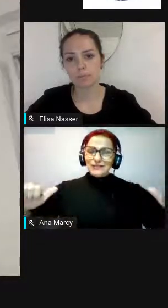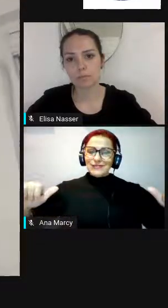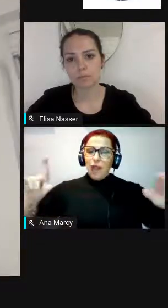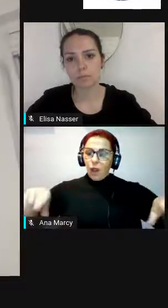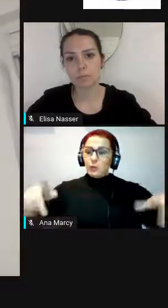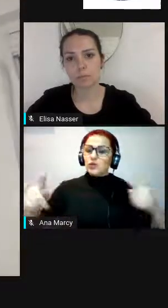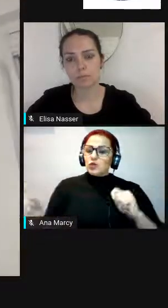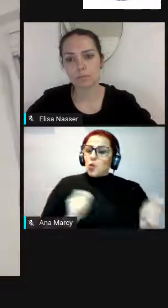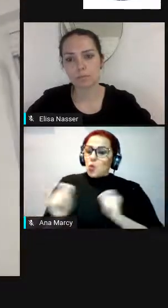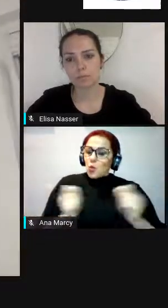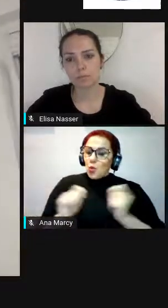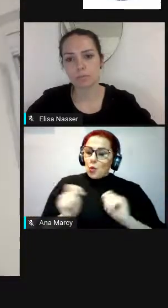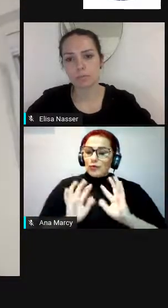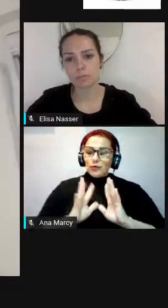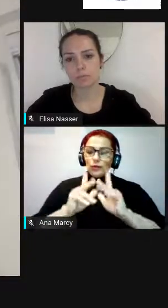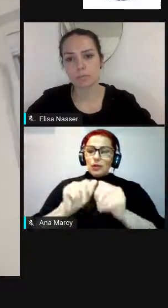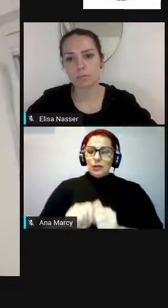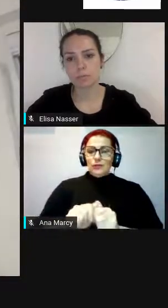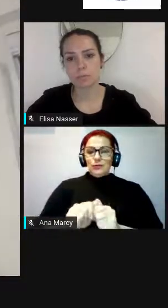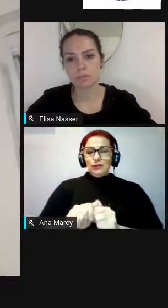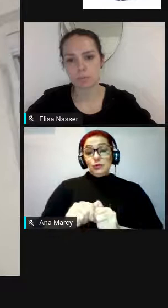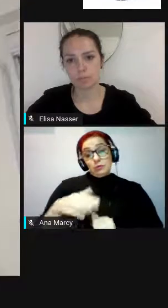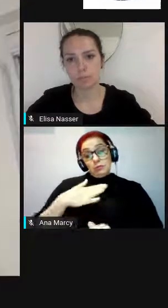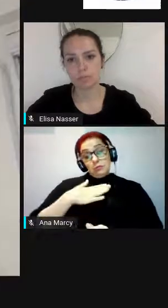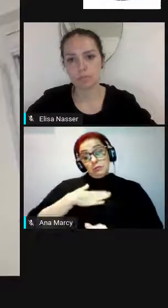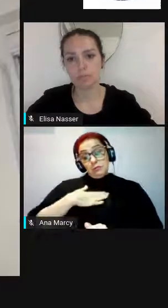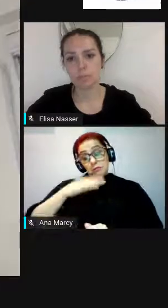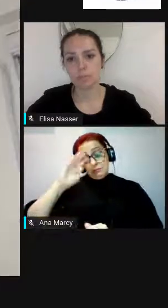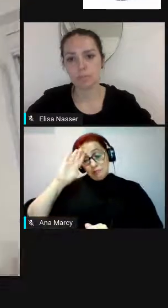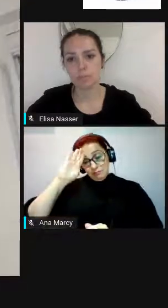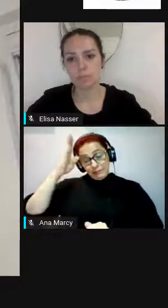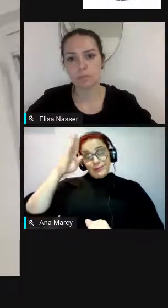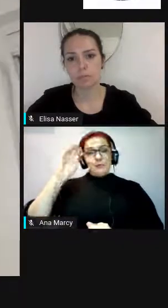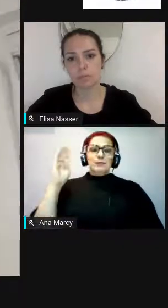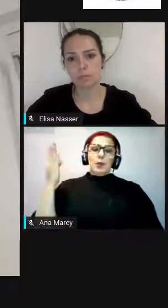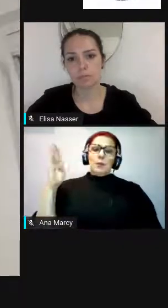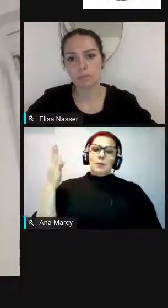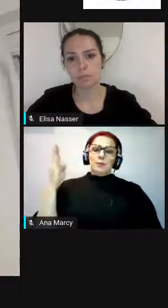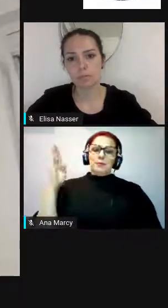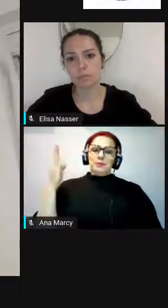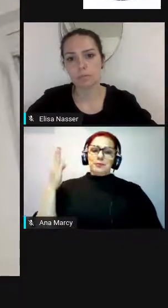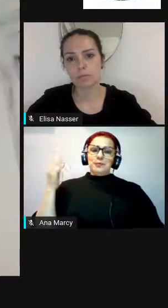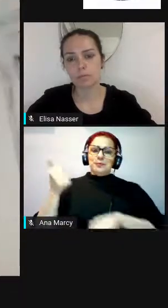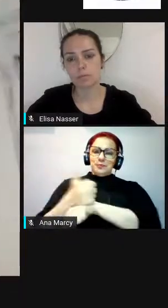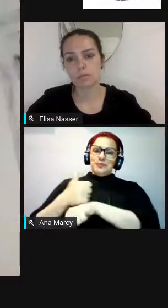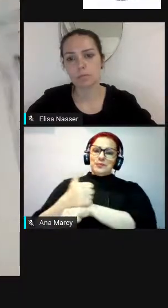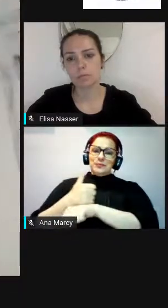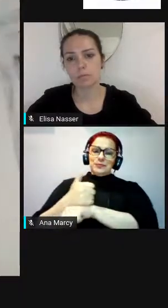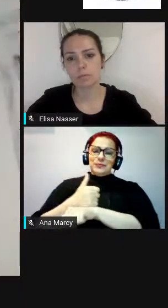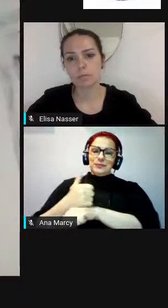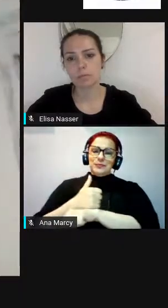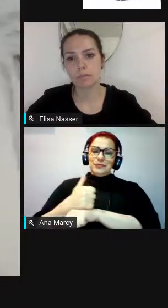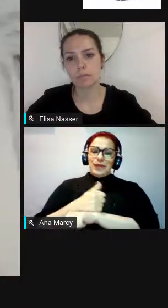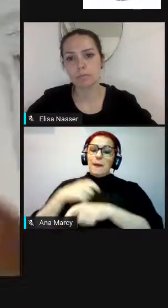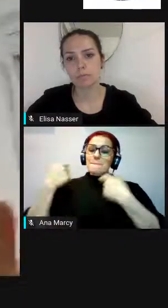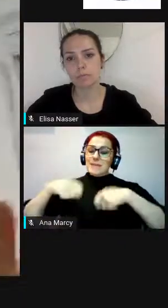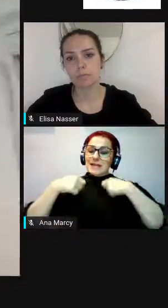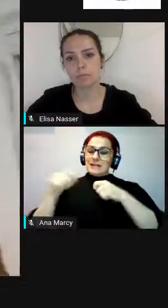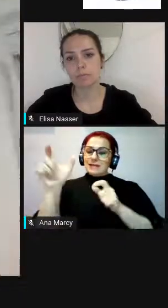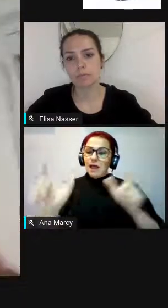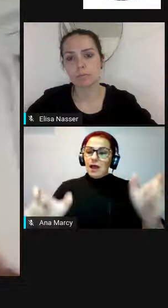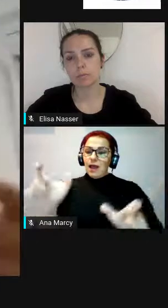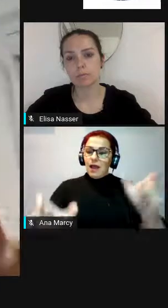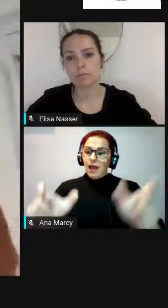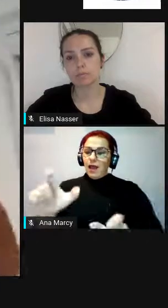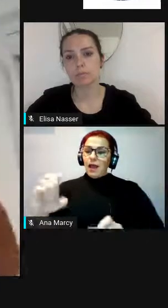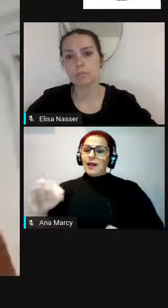estratégias é muito importante para nós somos biólogos porque assim a gente consegue o fundamental que um biólogo precisa até clientes a gente tem que